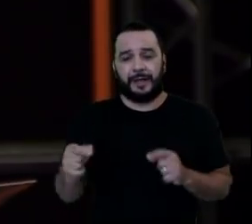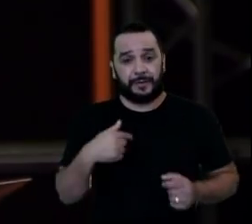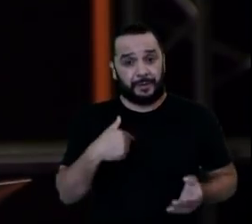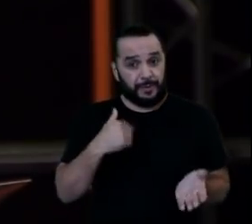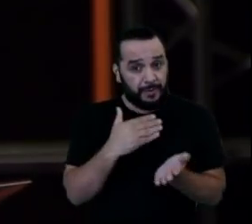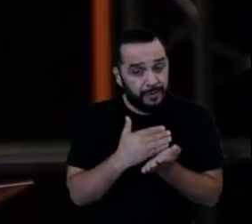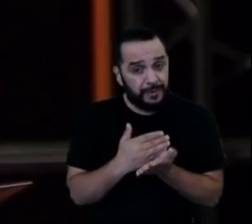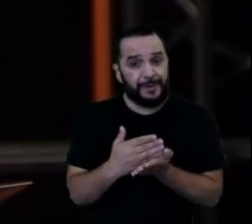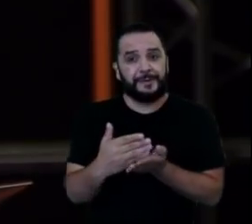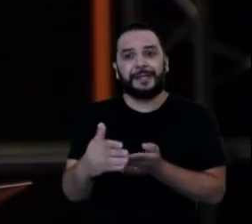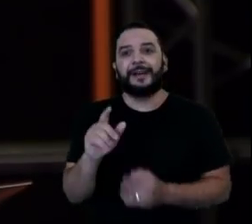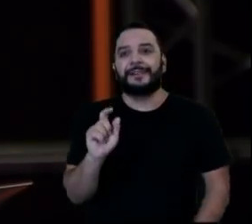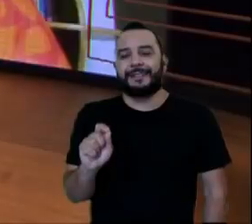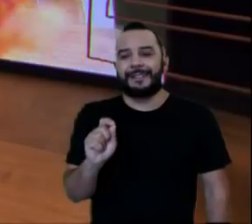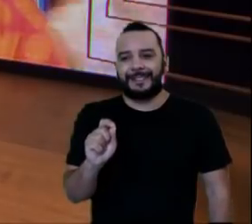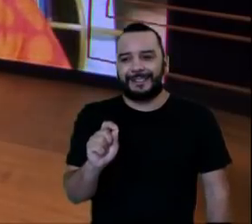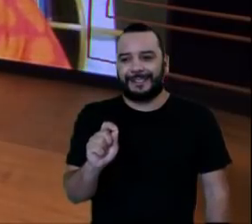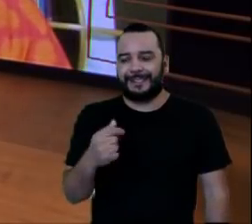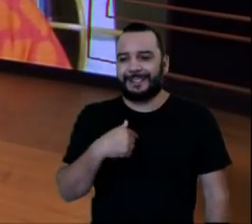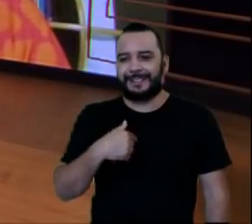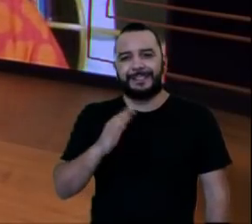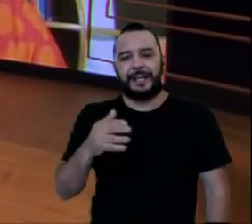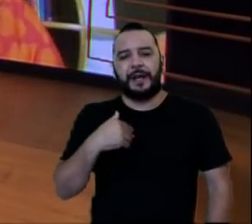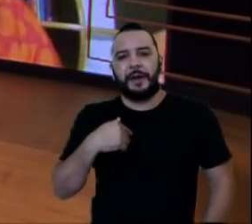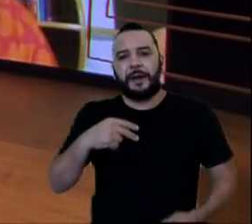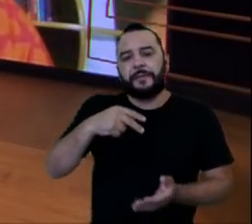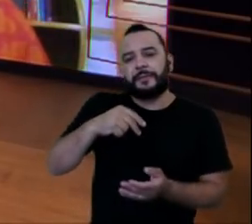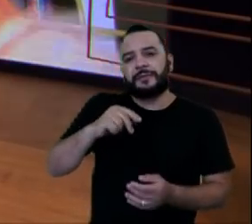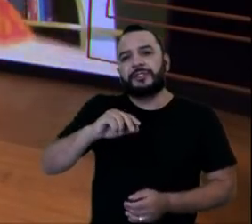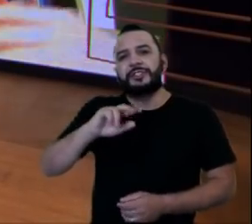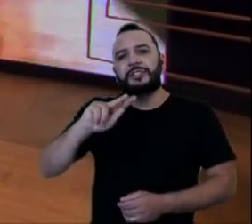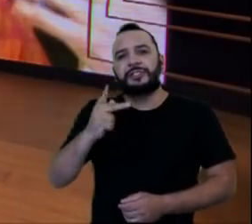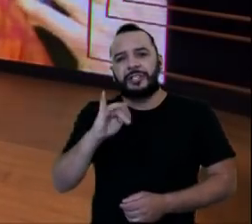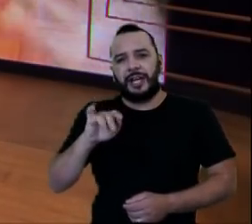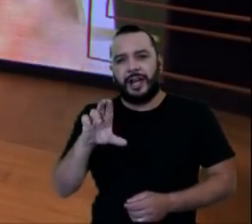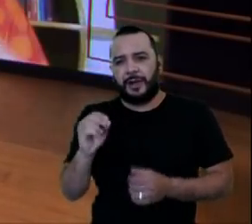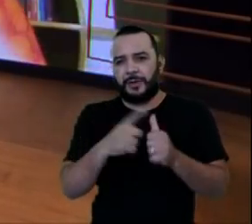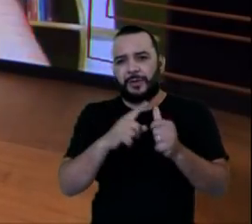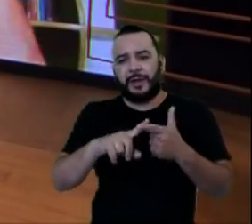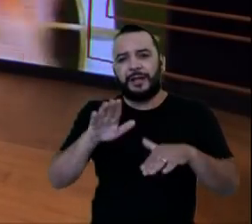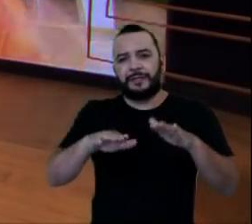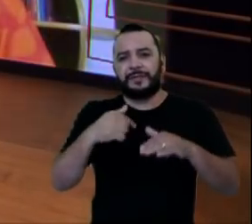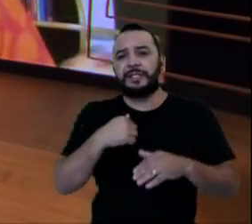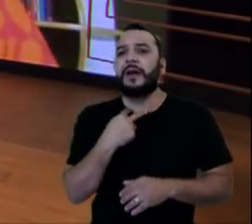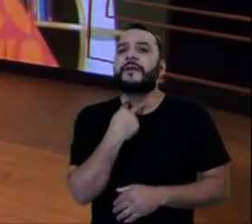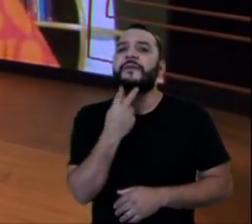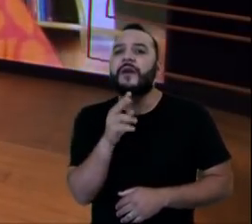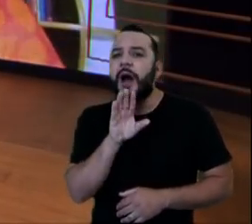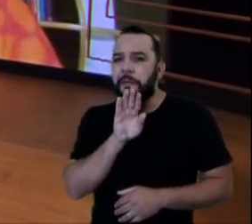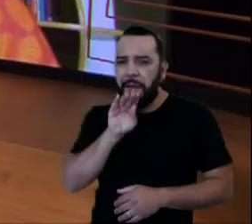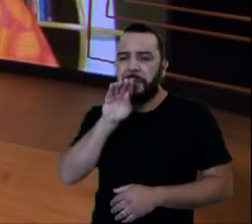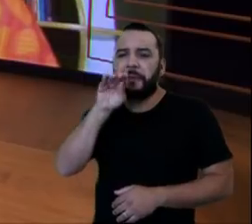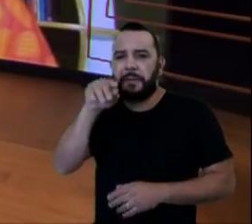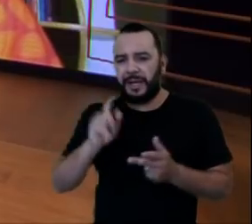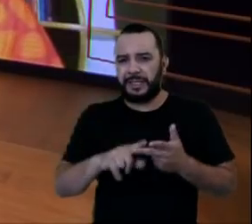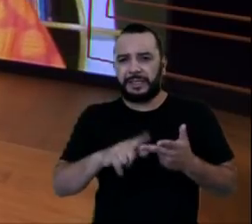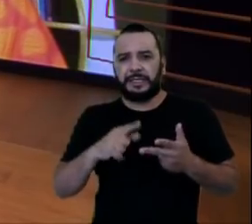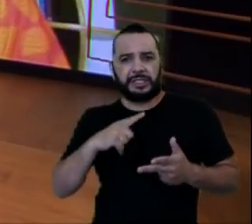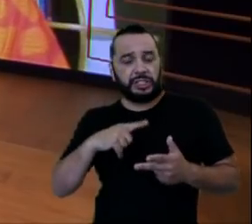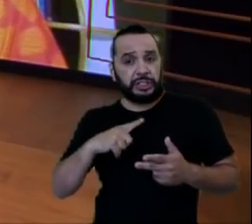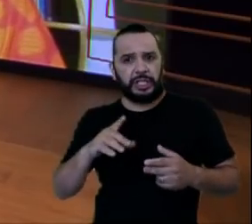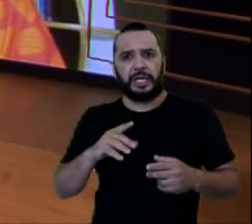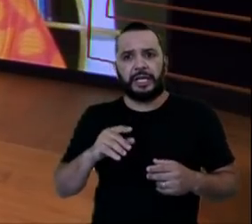muito maior do que na época em que ele foi feito, né? A Clarice Lispector tem um pouco isso, era um pouquinho fora do tempo. Isso aconteceu um pouco